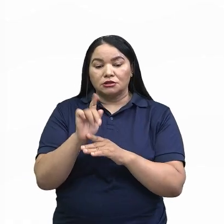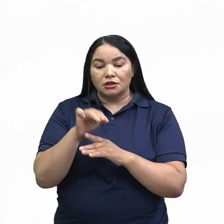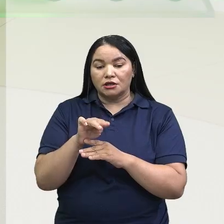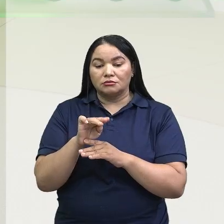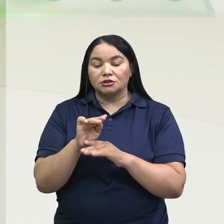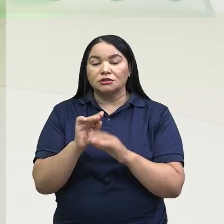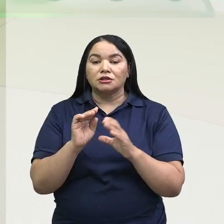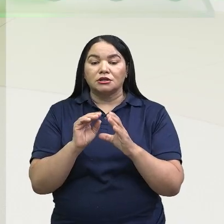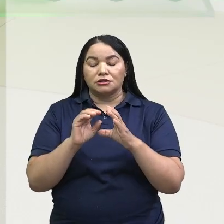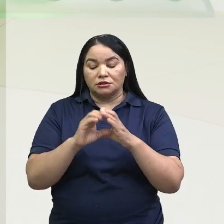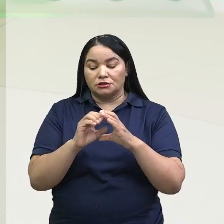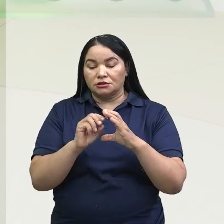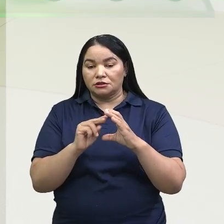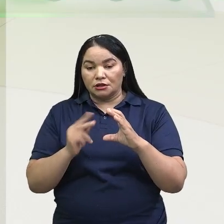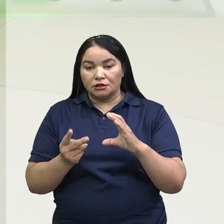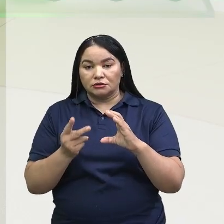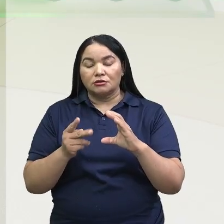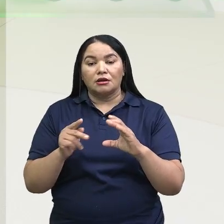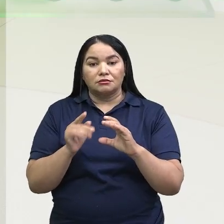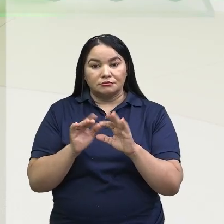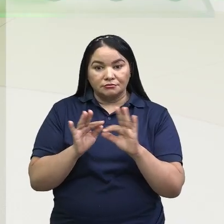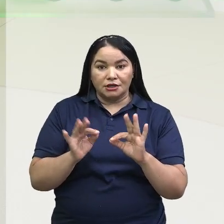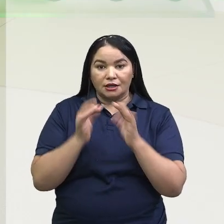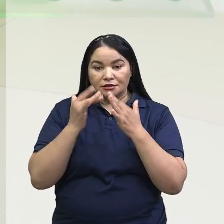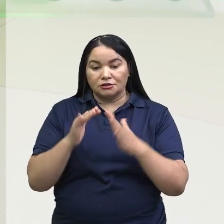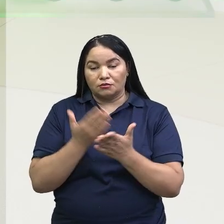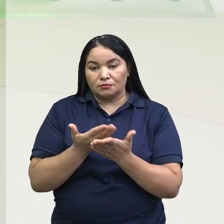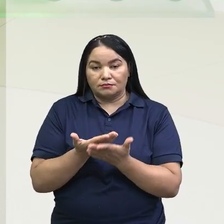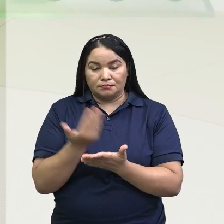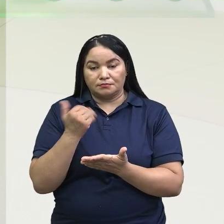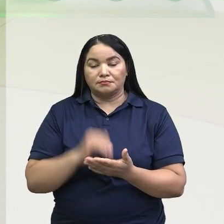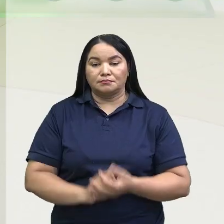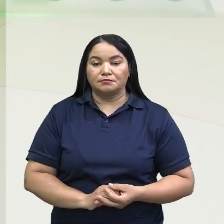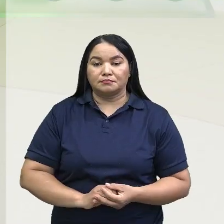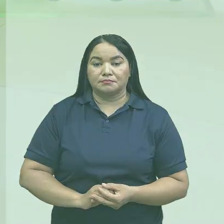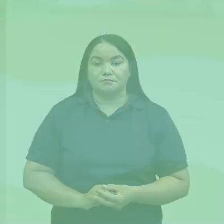células-tronco. Certo? Então fiquem ligados, a nossa aula começa agora.